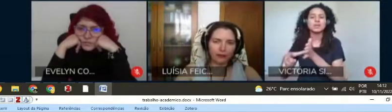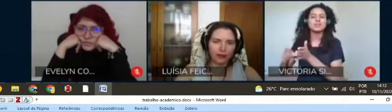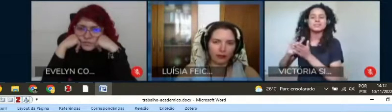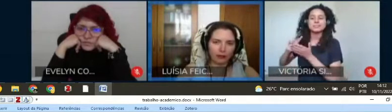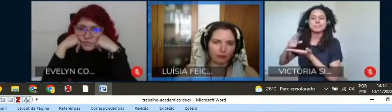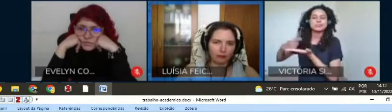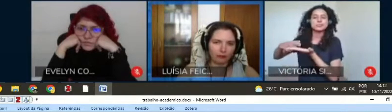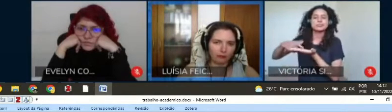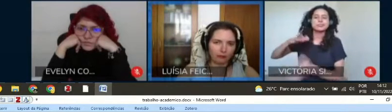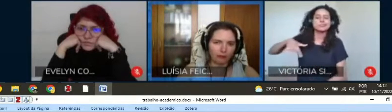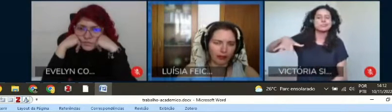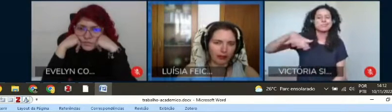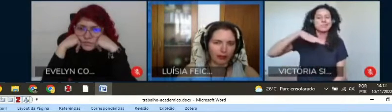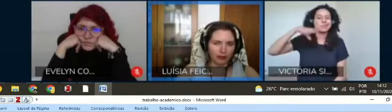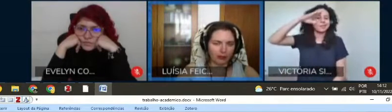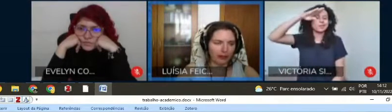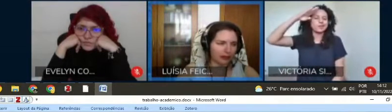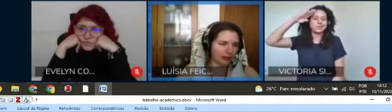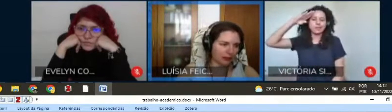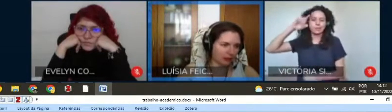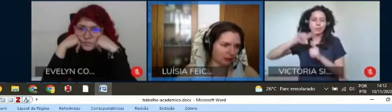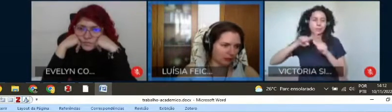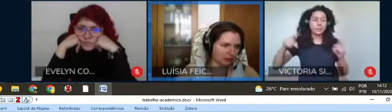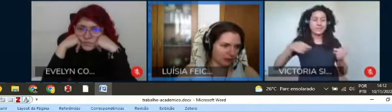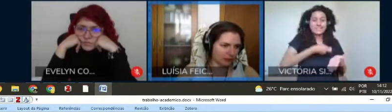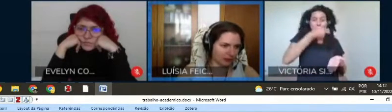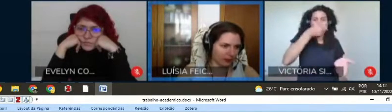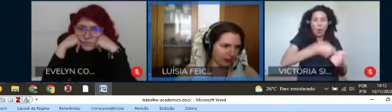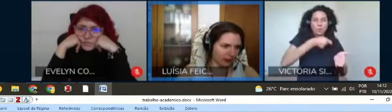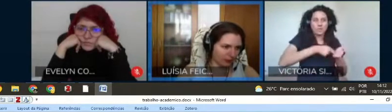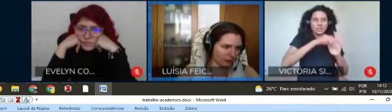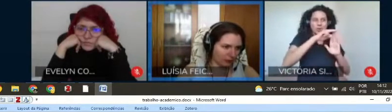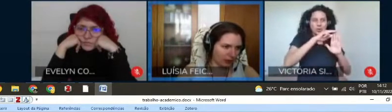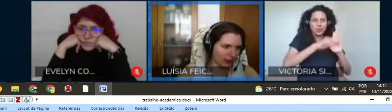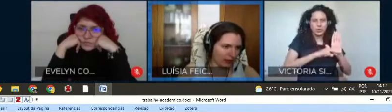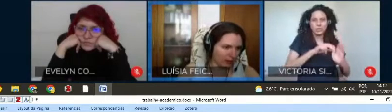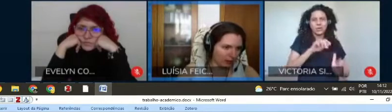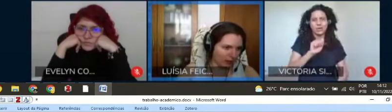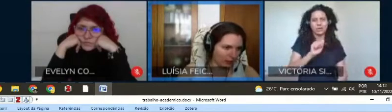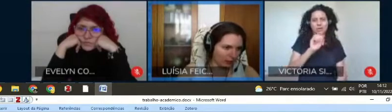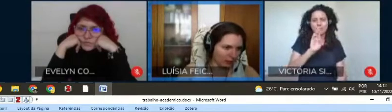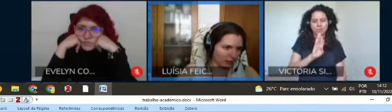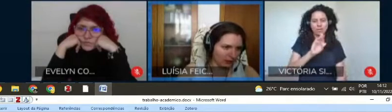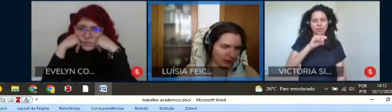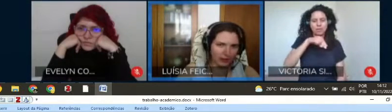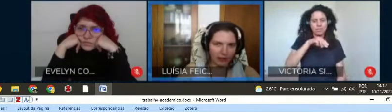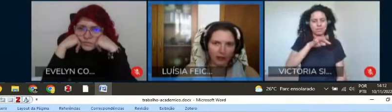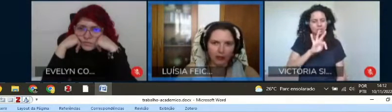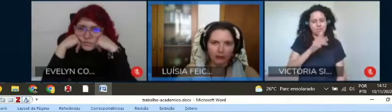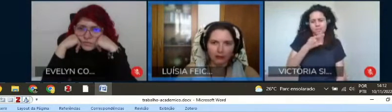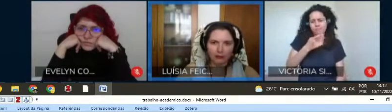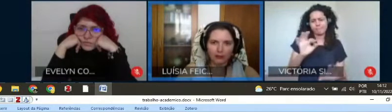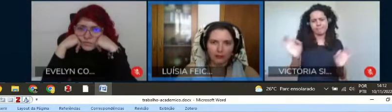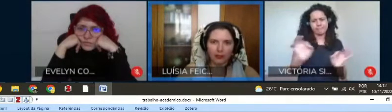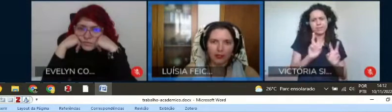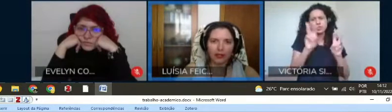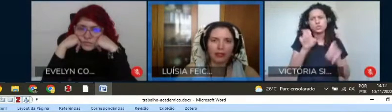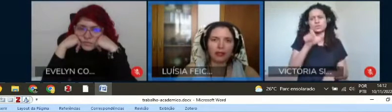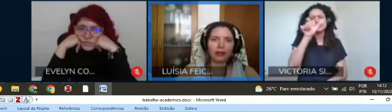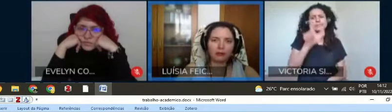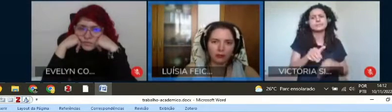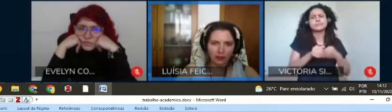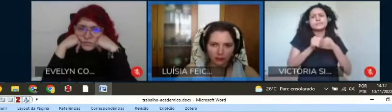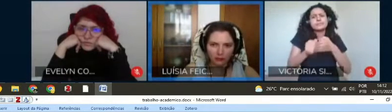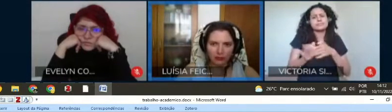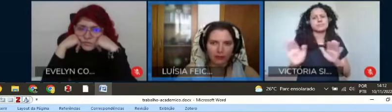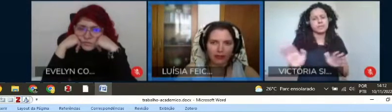a BNT não especifica isso. A única coisa que ela especifica é